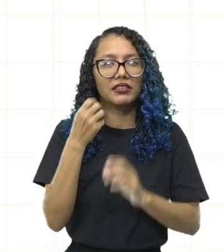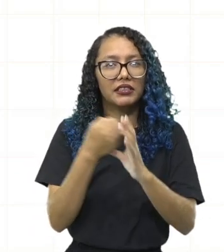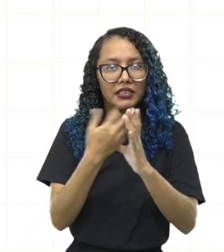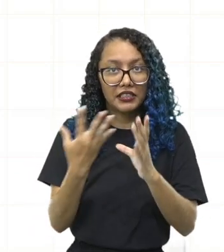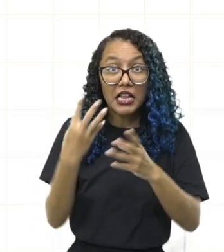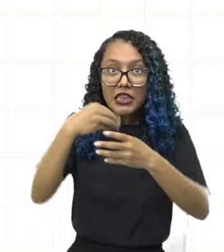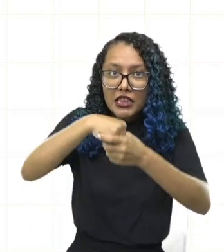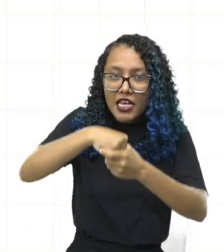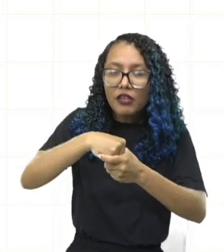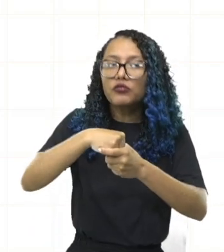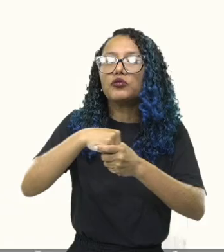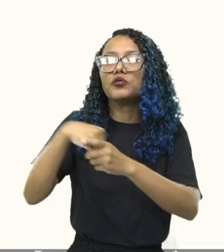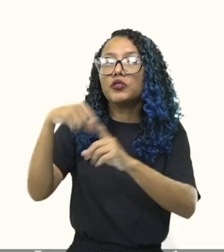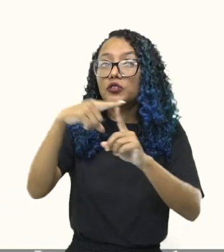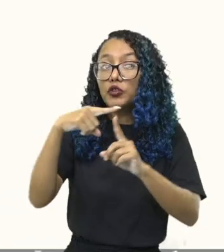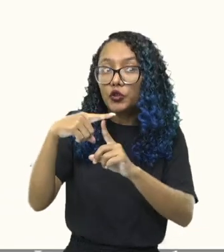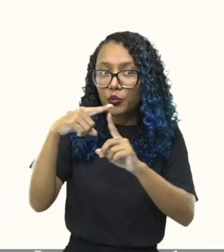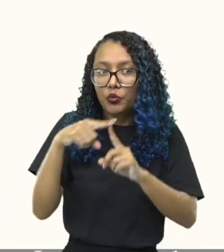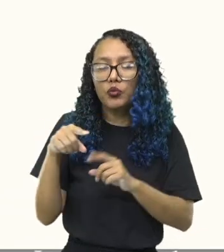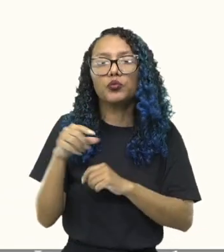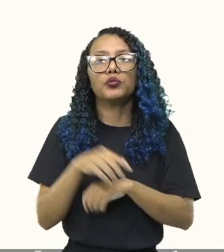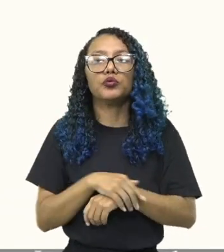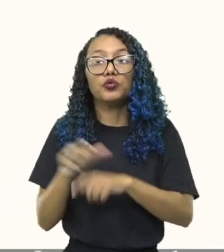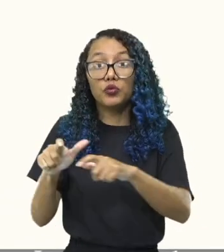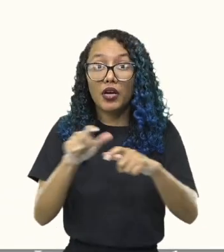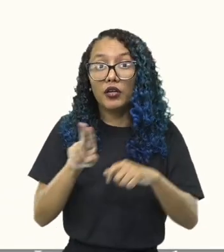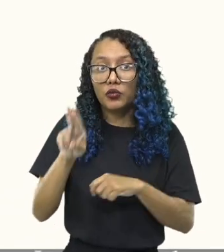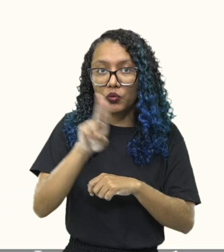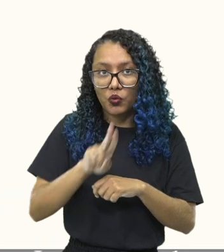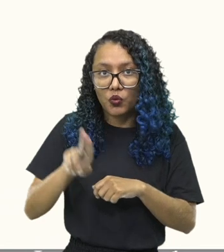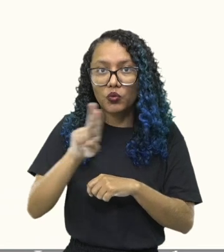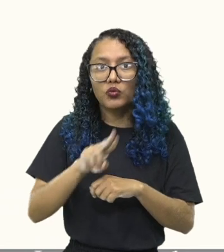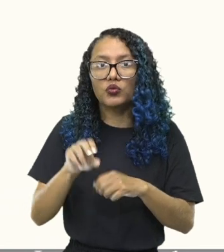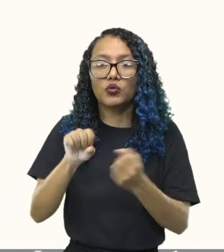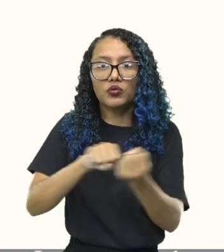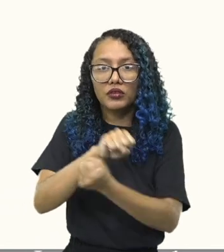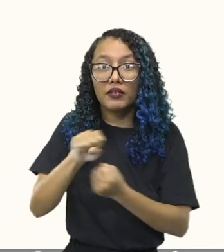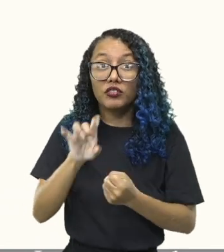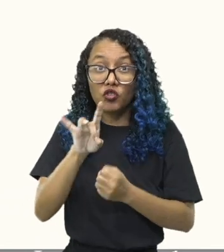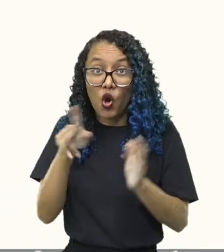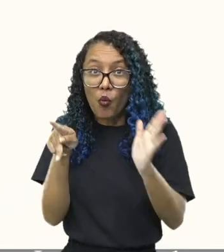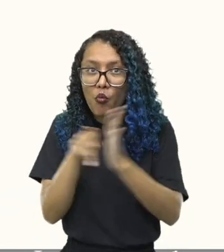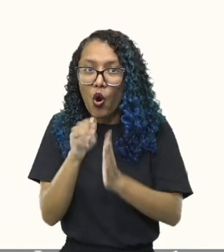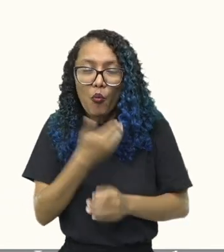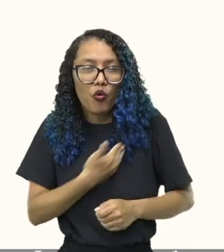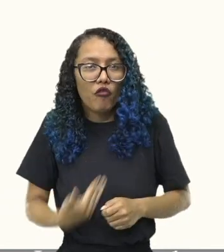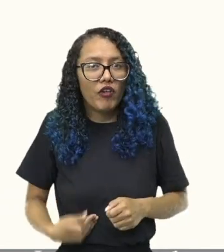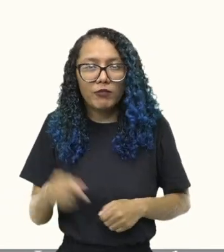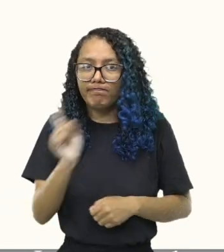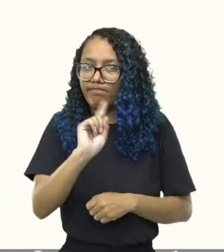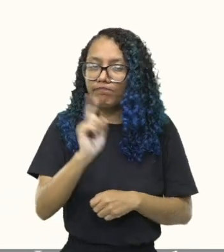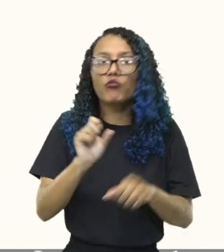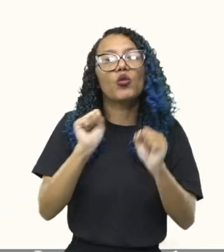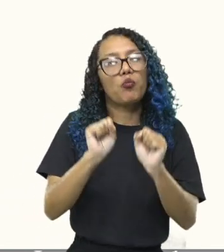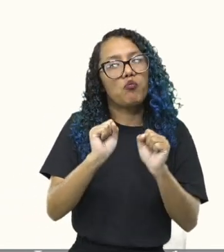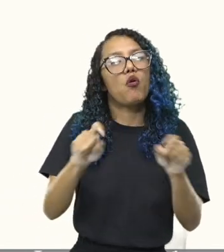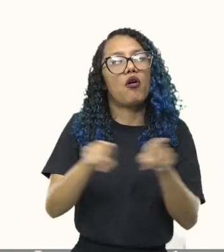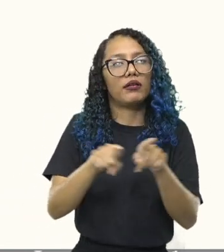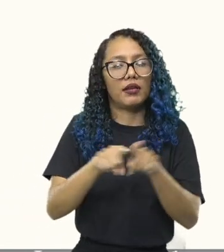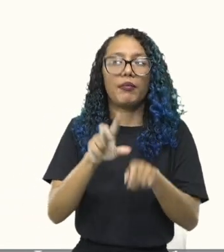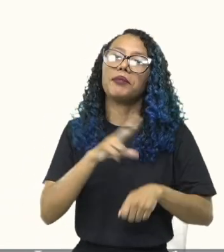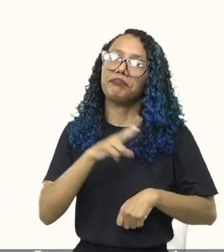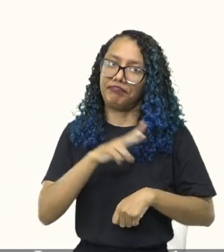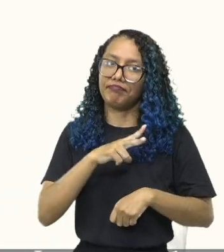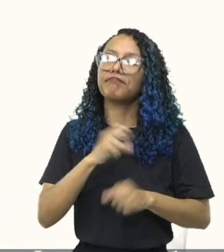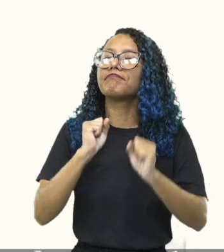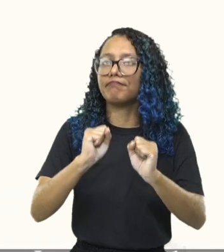dessas unidades de uso sustentável. Elas não pertencem apenas ao Estado, tá bom? Elas também podem ser